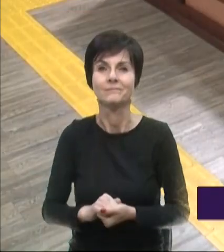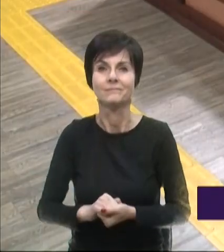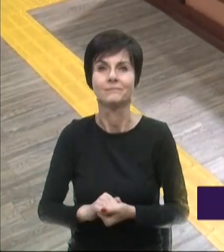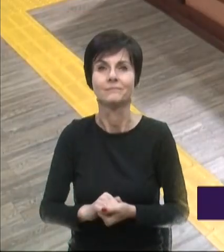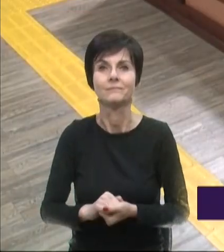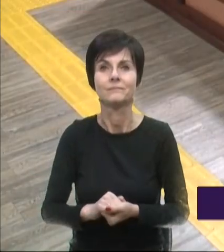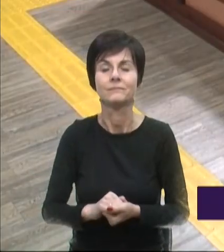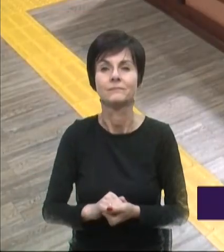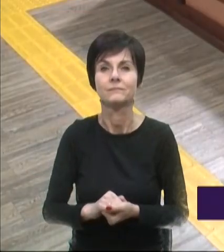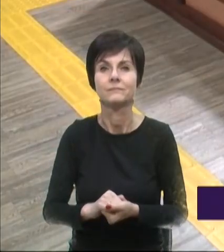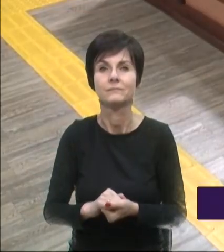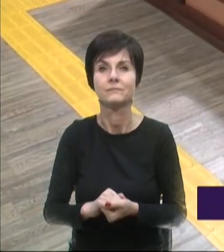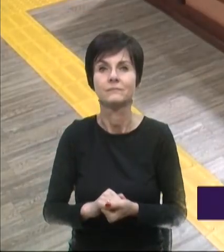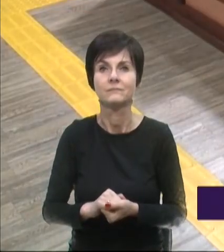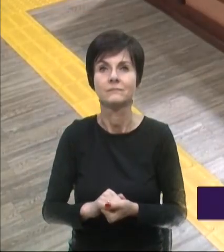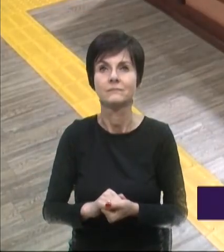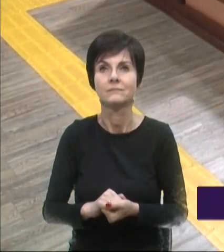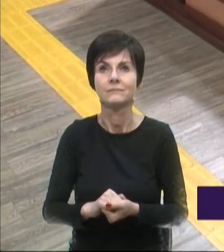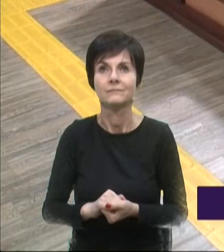Obrigado.